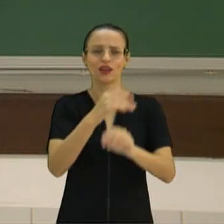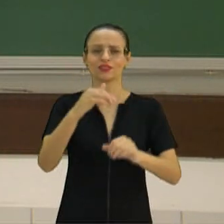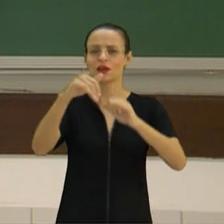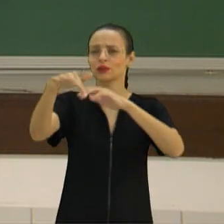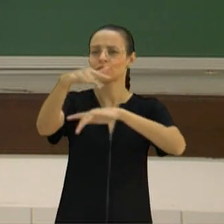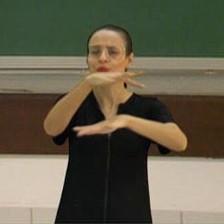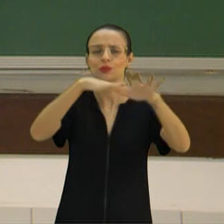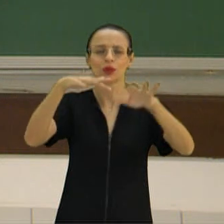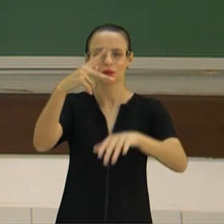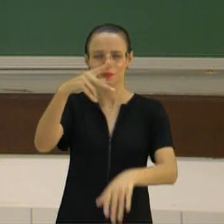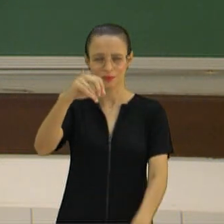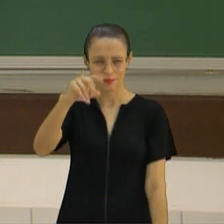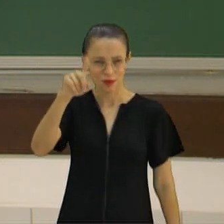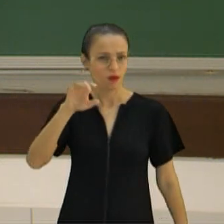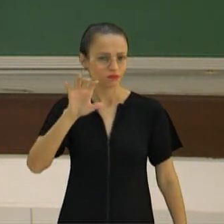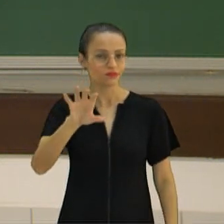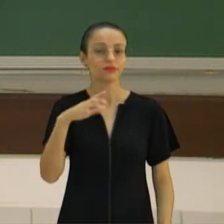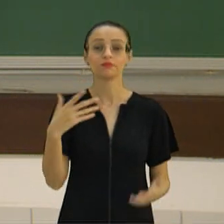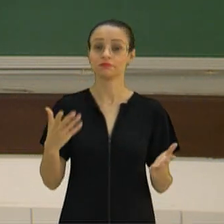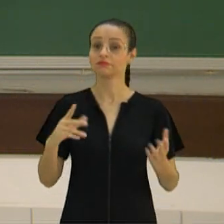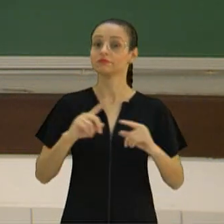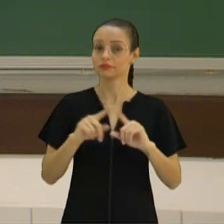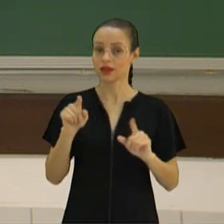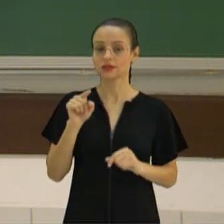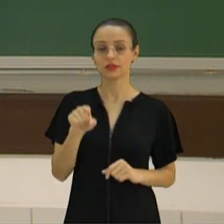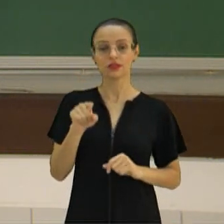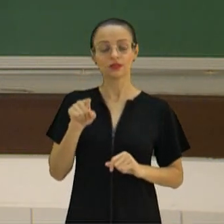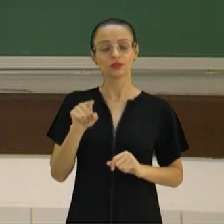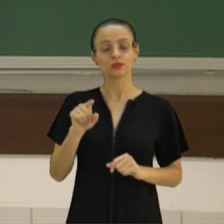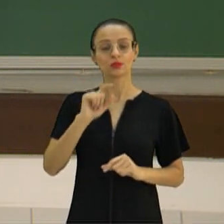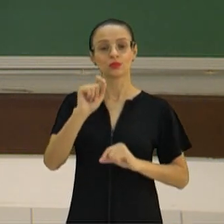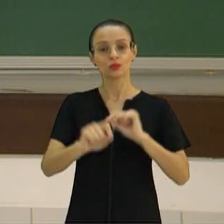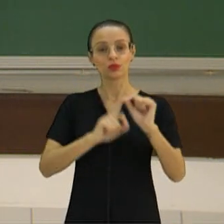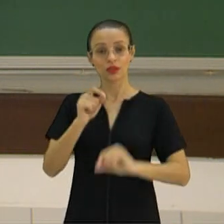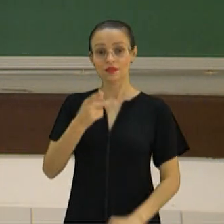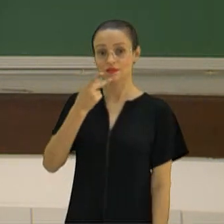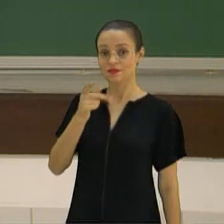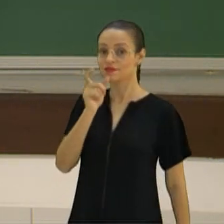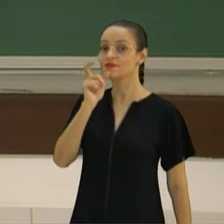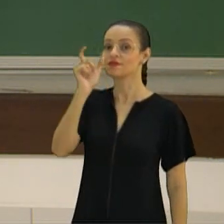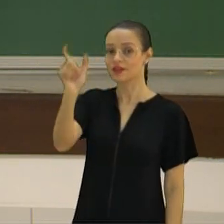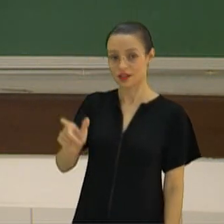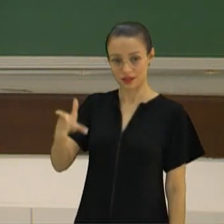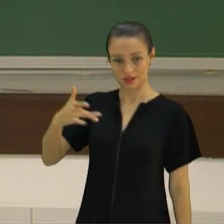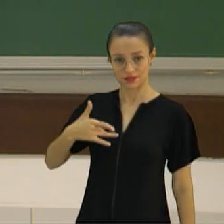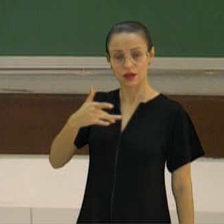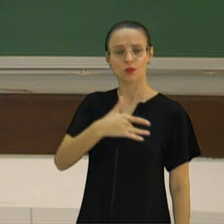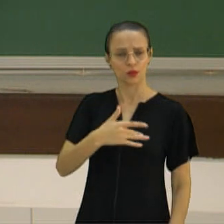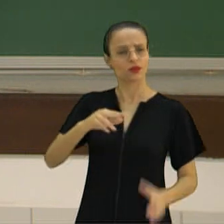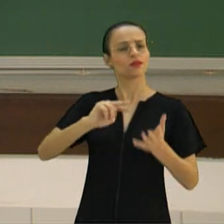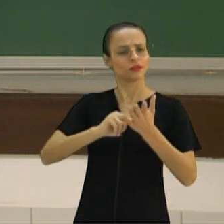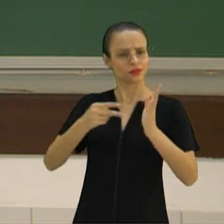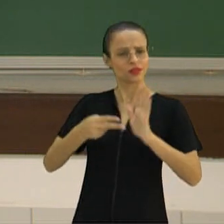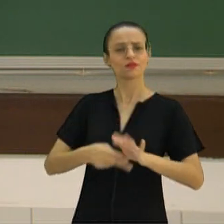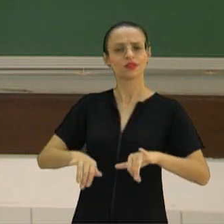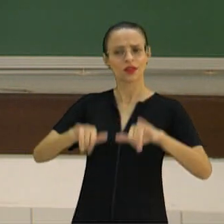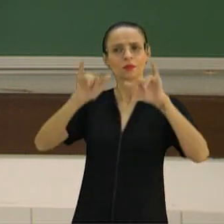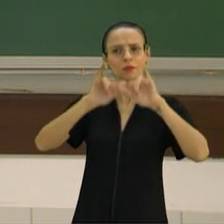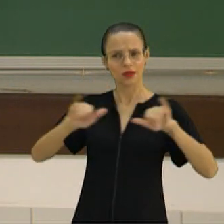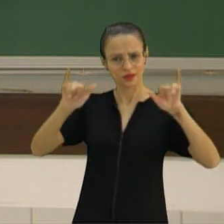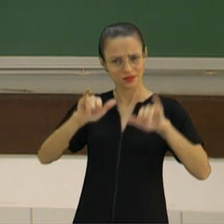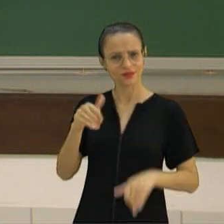do ar estar seco, alguma coisa assim, mas esse ato de dizer saúde passou uma mensagem para o